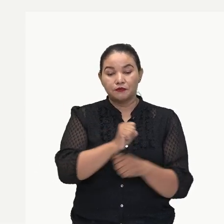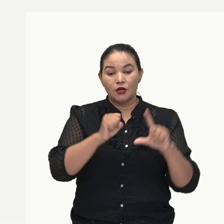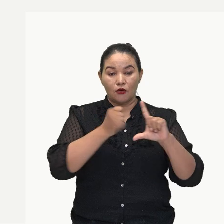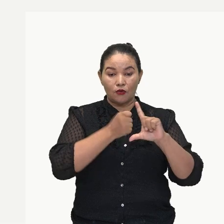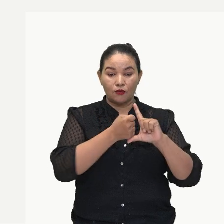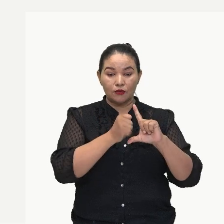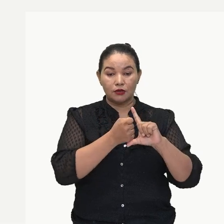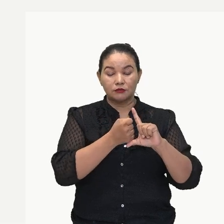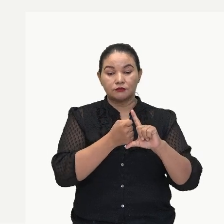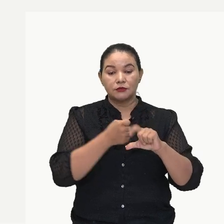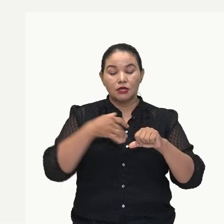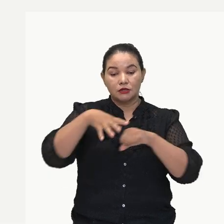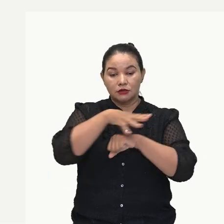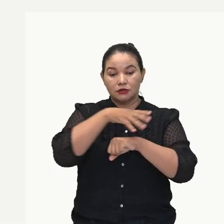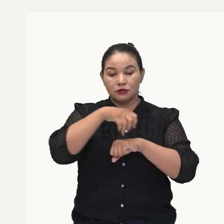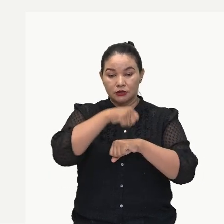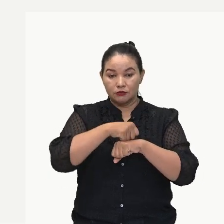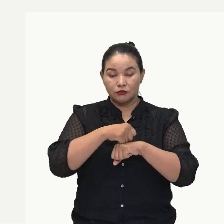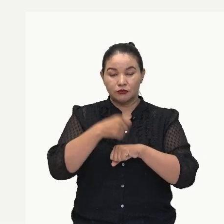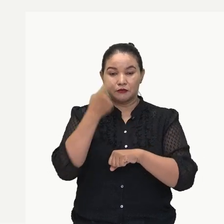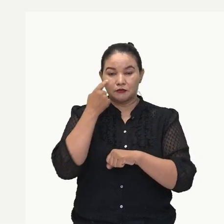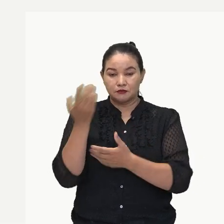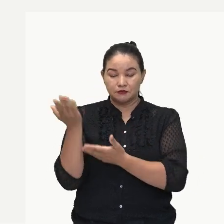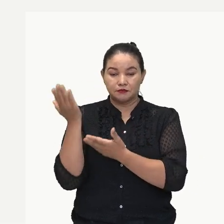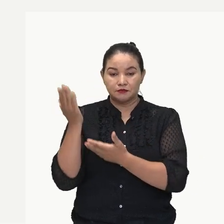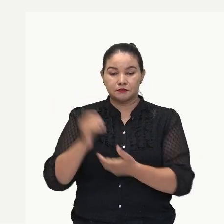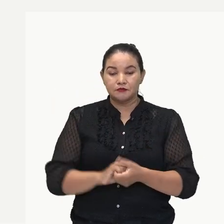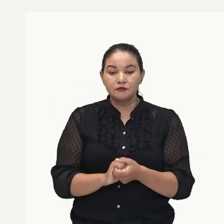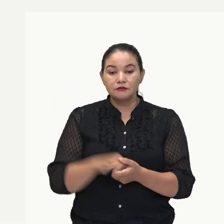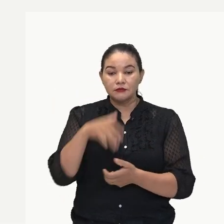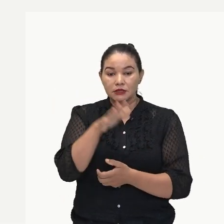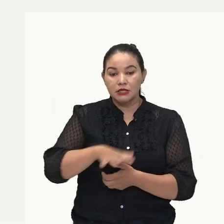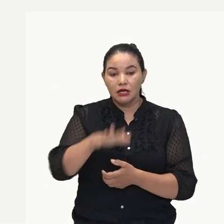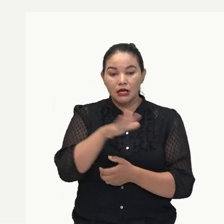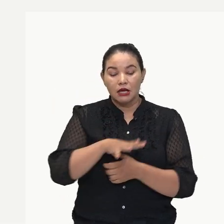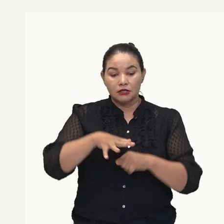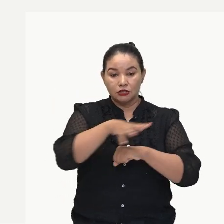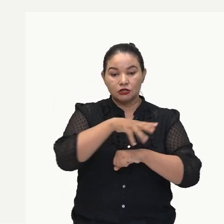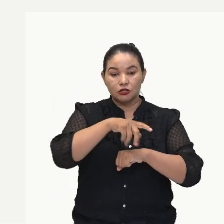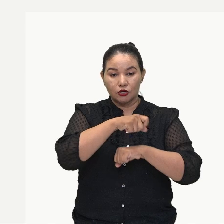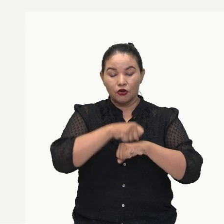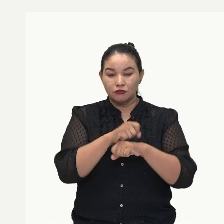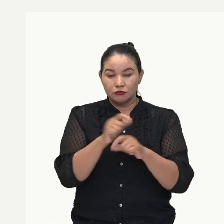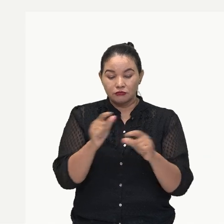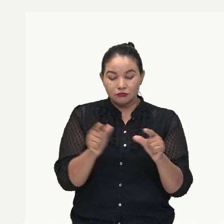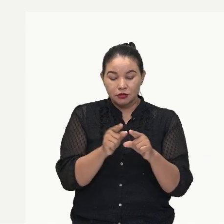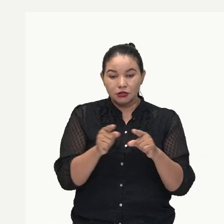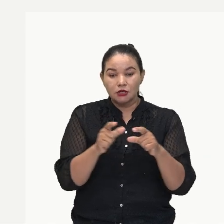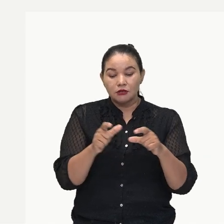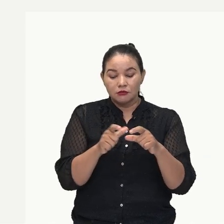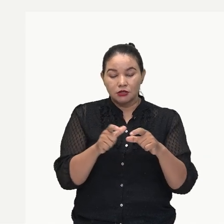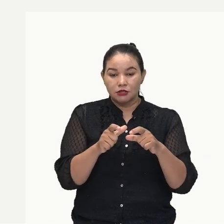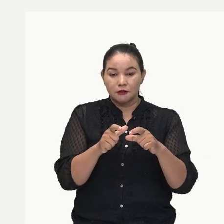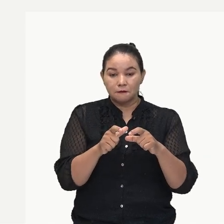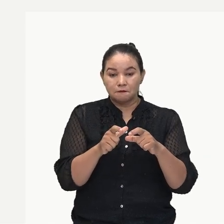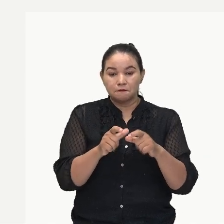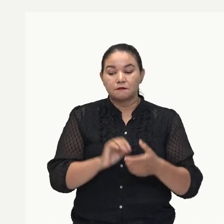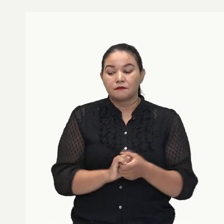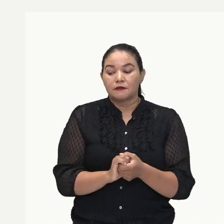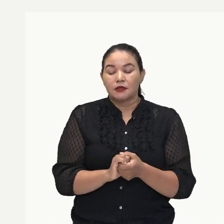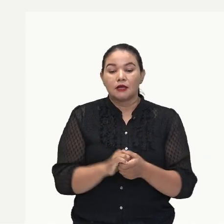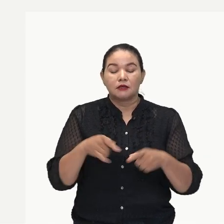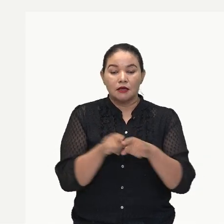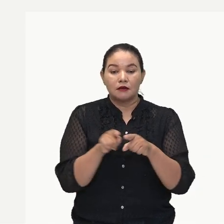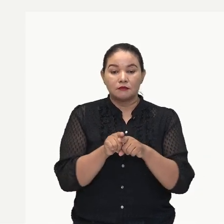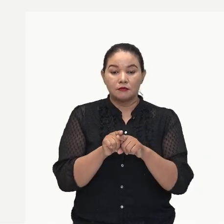e Singapura, tá? Essas áreas, gente, Singapura realmente é bem pequenininho, assim como a parte de Hong